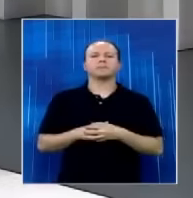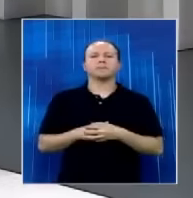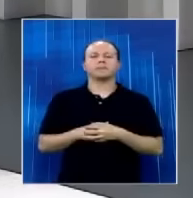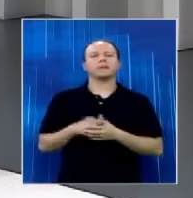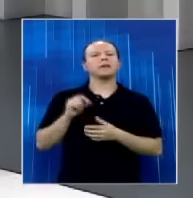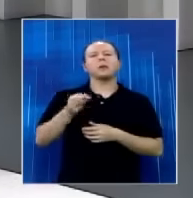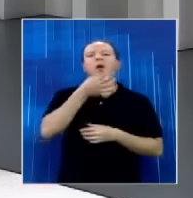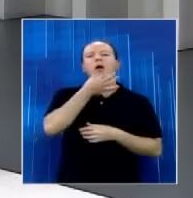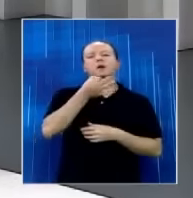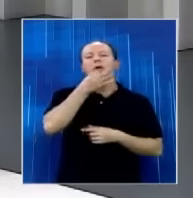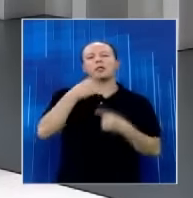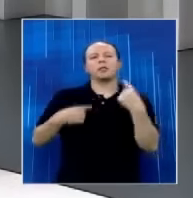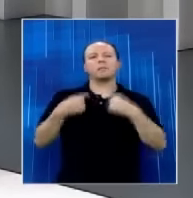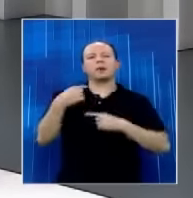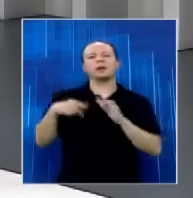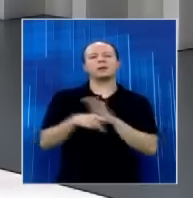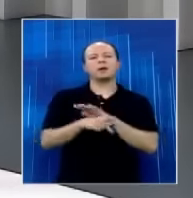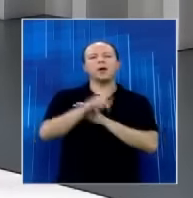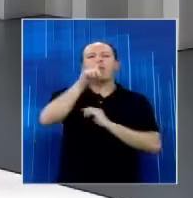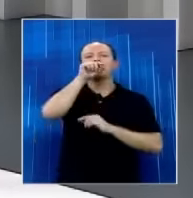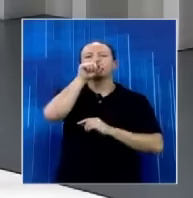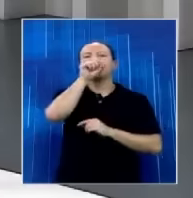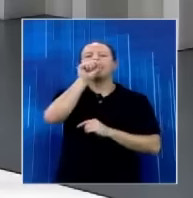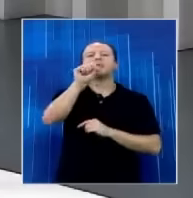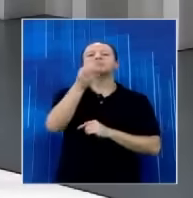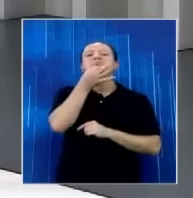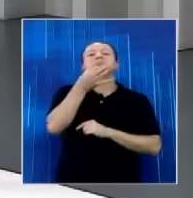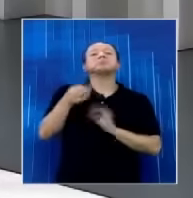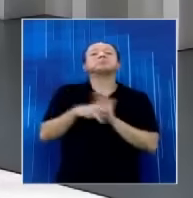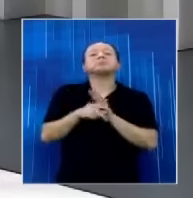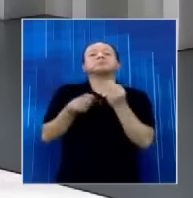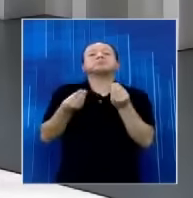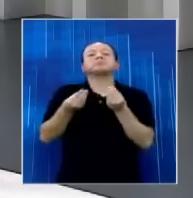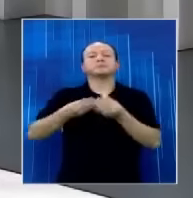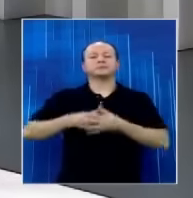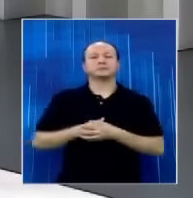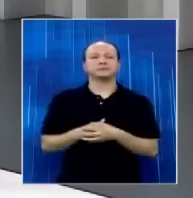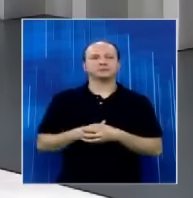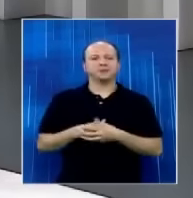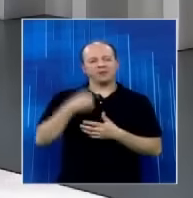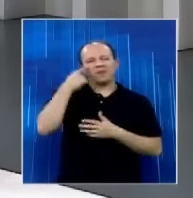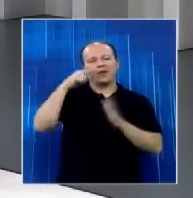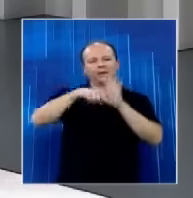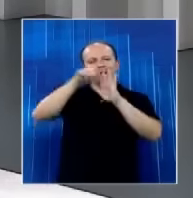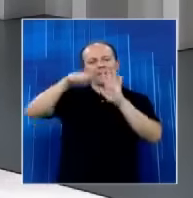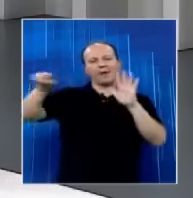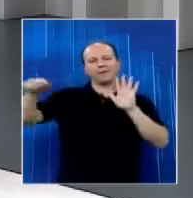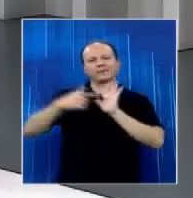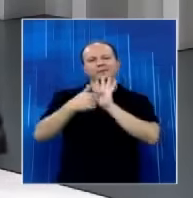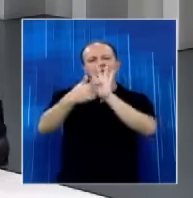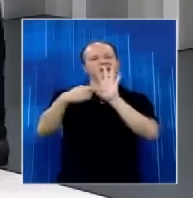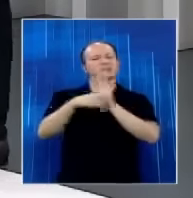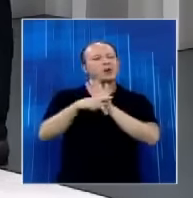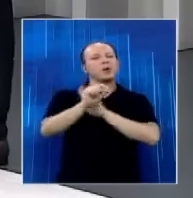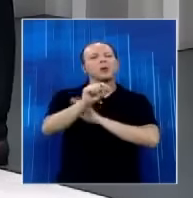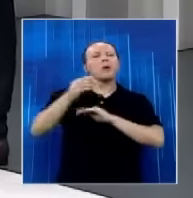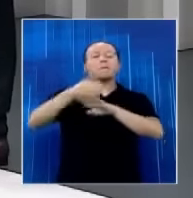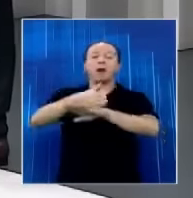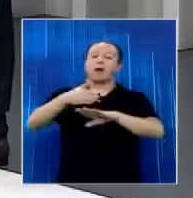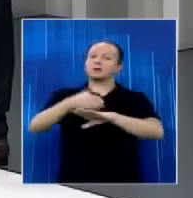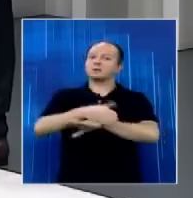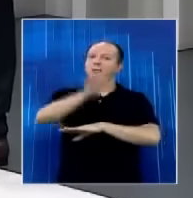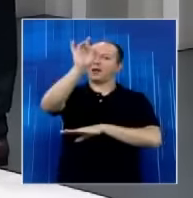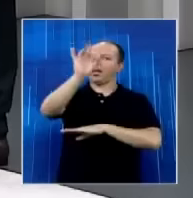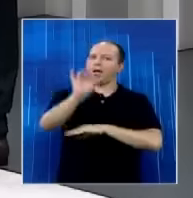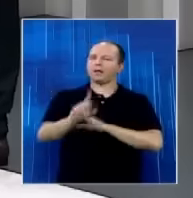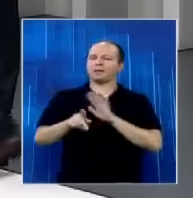falando o que, que eles acharam do debate. Agora, o que os tuiteiros acharam do debate, Toledo? Vamos ver nesse gráfico, a gente vai mostrar qual foi a participação